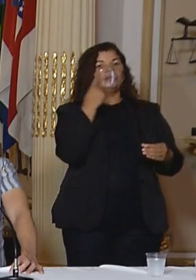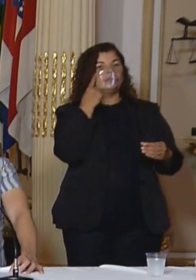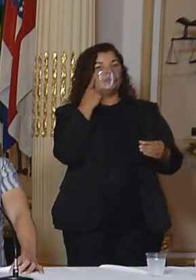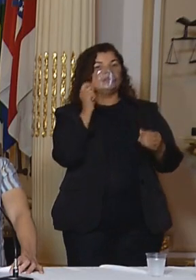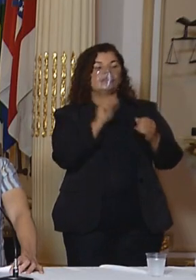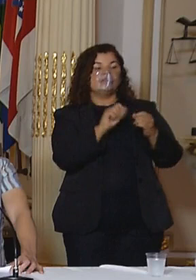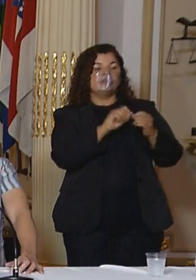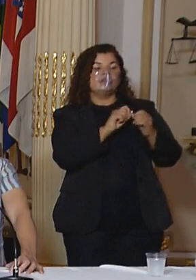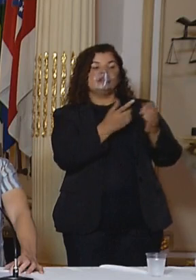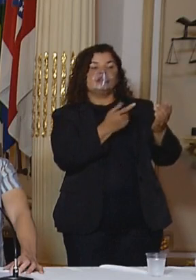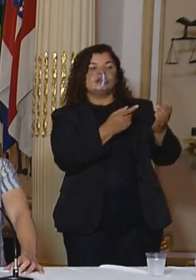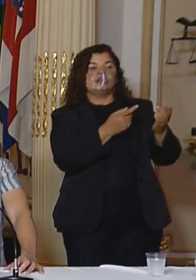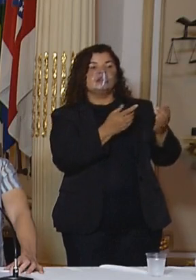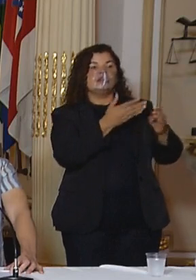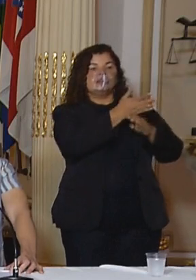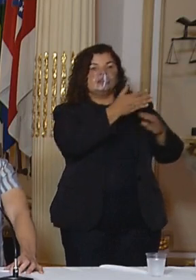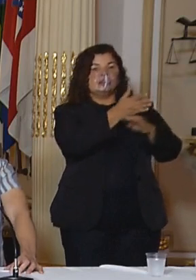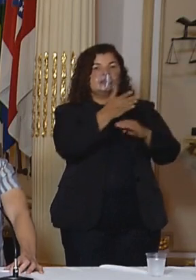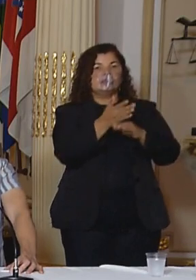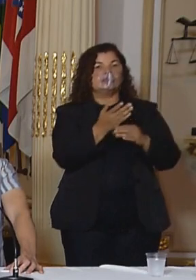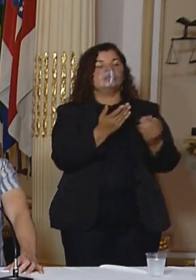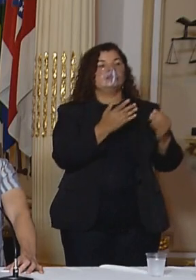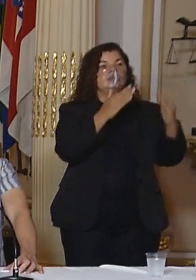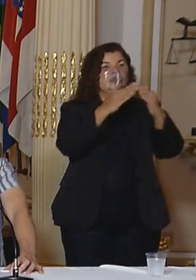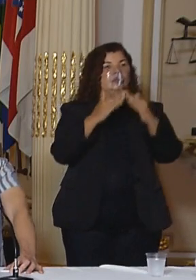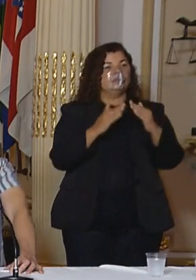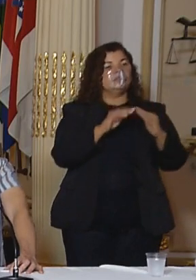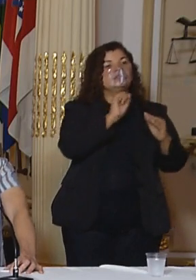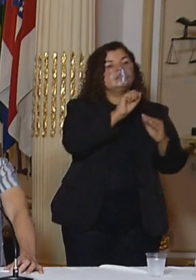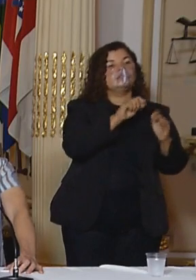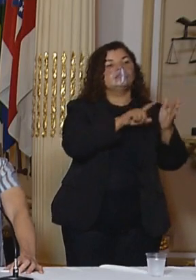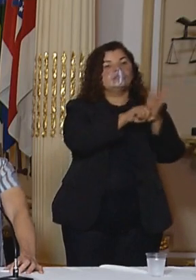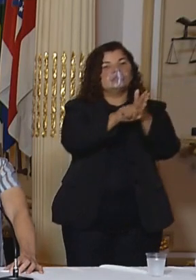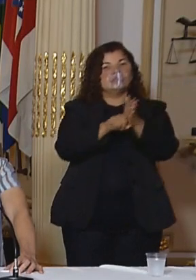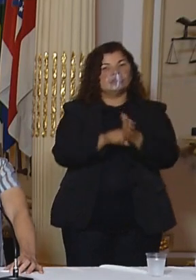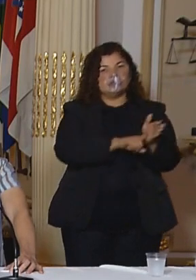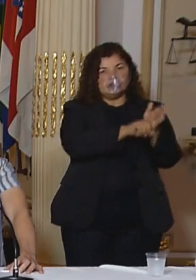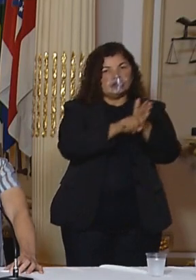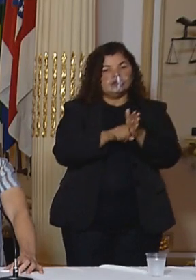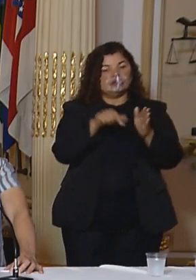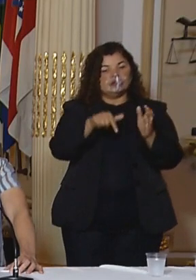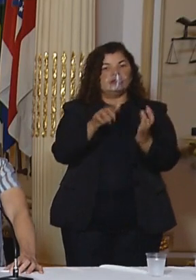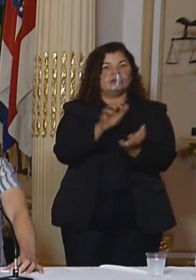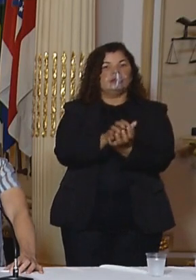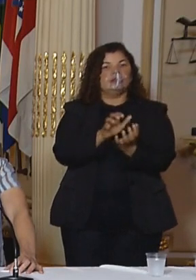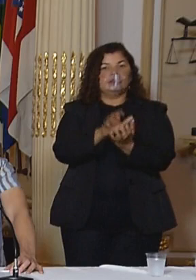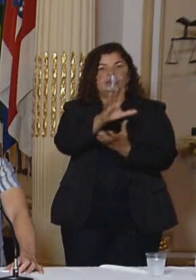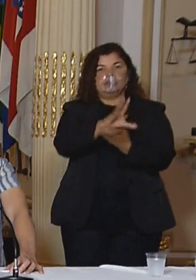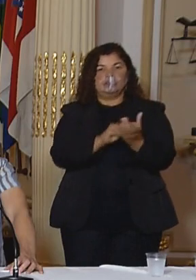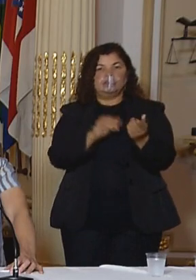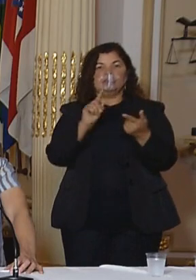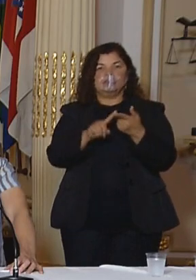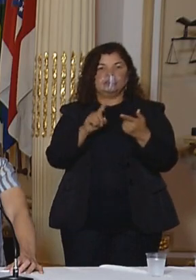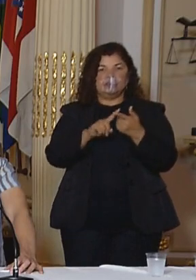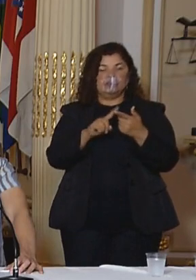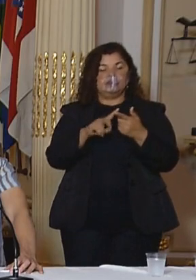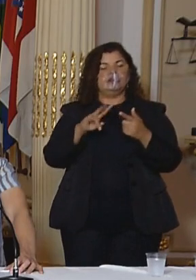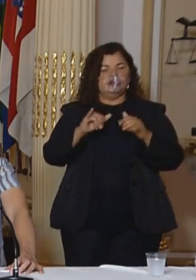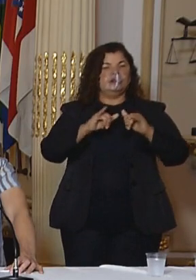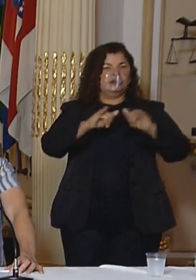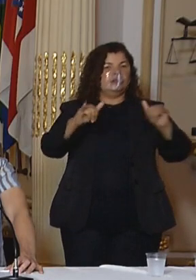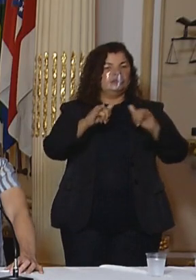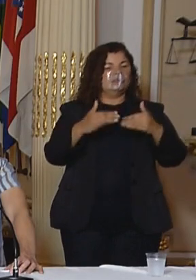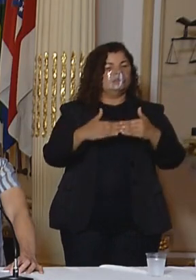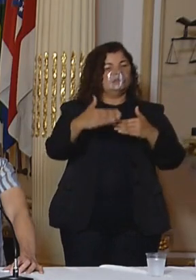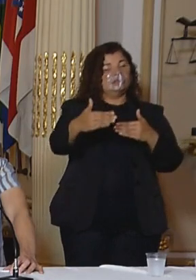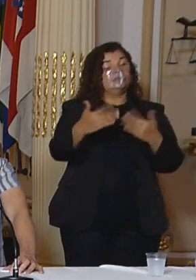de inquérito domiciliar aqui no estado de Pernambuco. A gente deve estar anunciando isso nos próximos dias, não sei se já